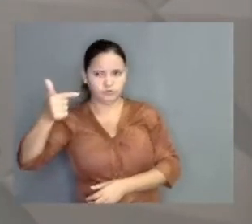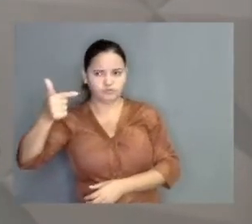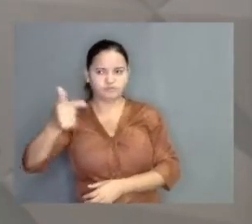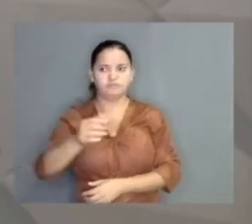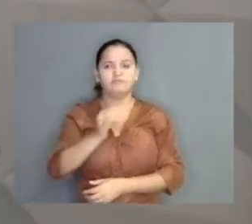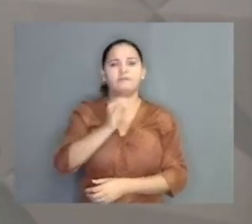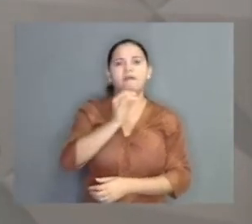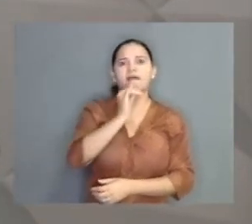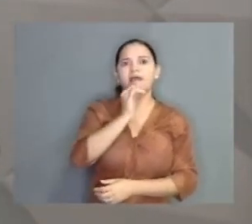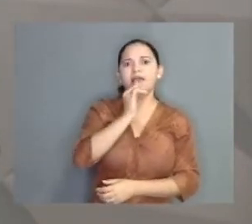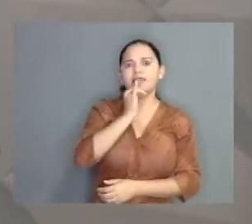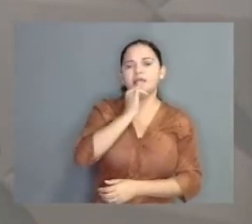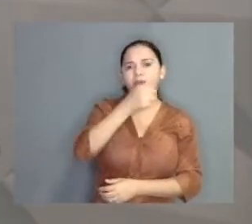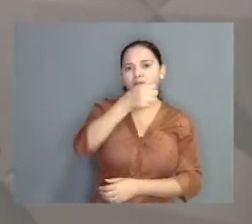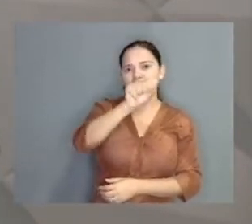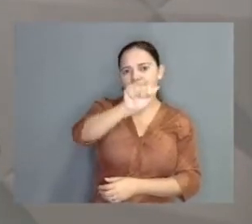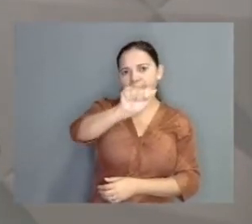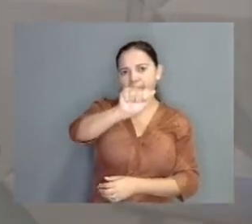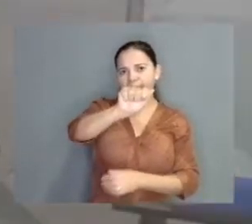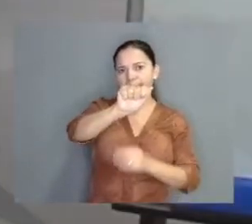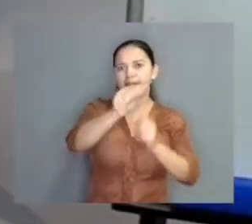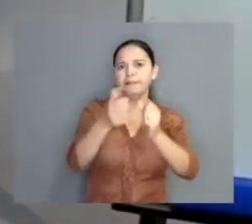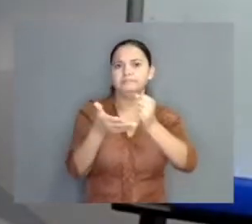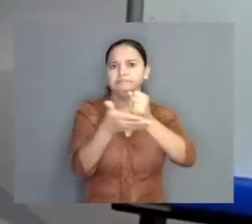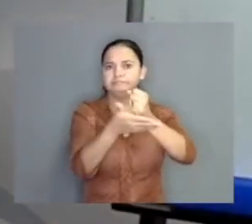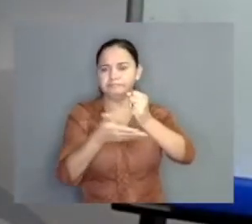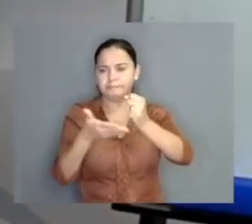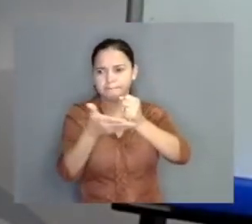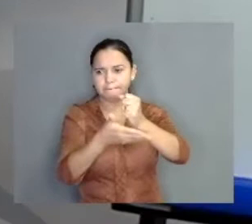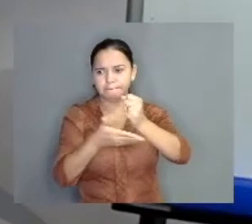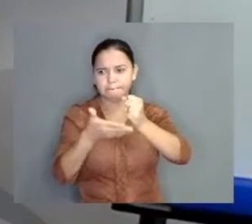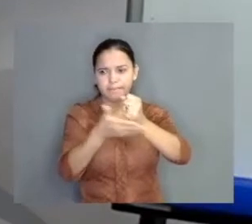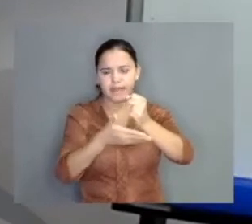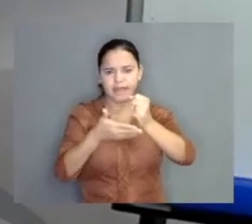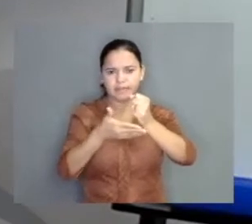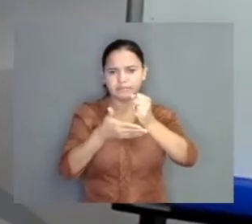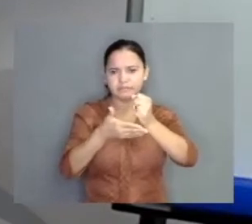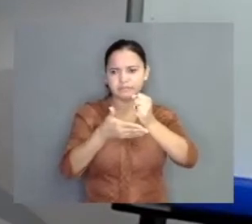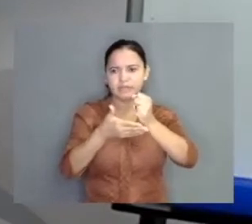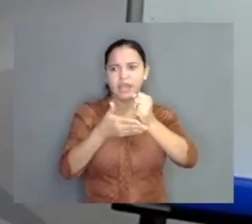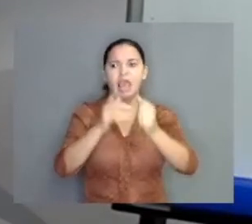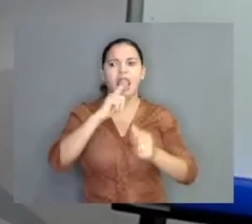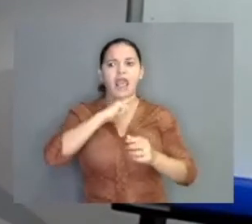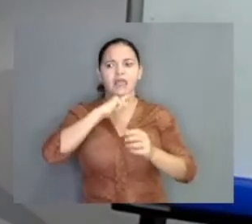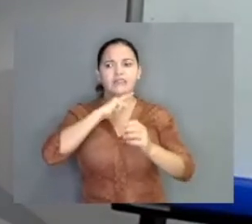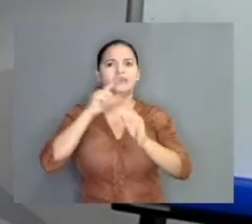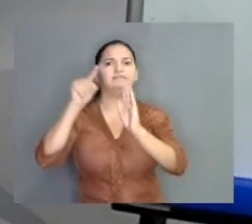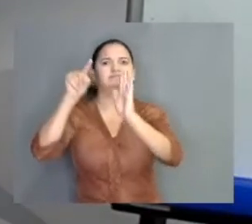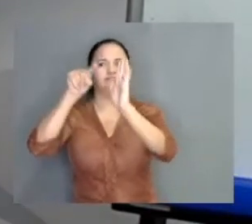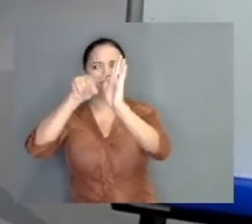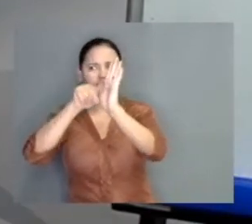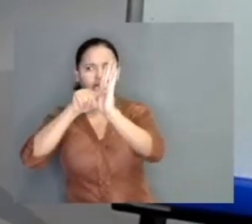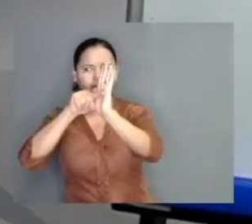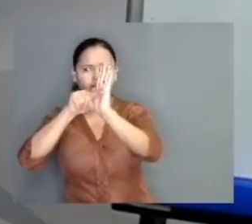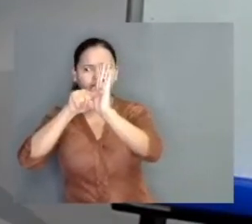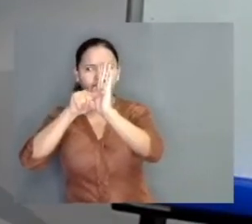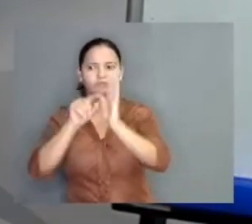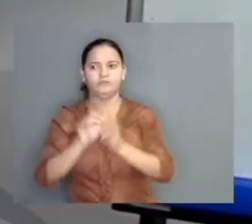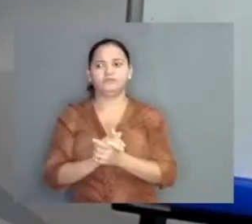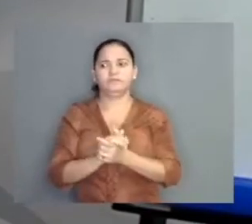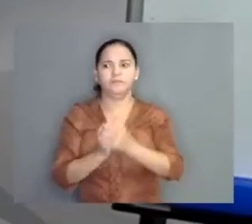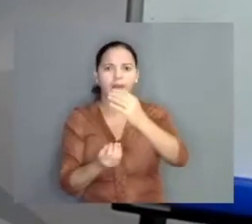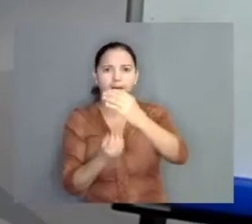nossa base. E aqui eu tenho o expoente negativo. Olha a modificação que aconteceu aqui. Apareceu